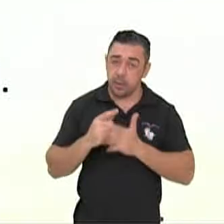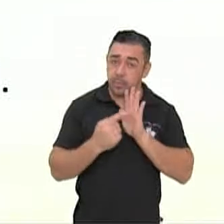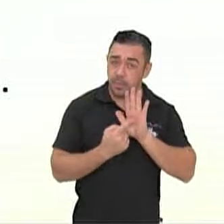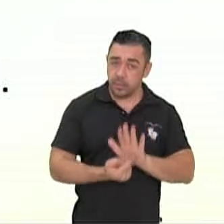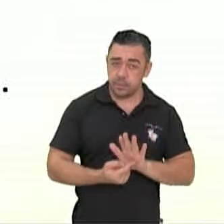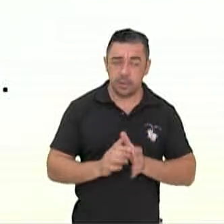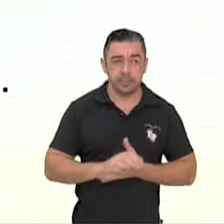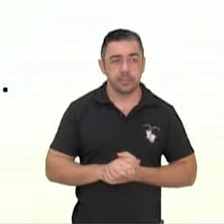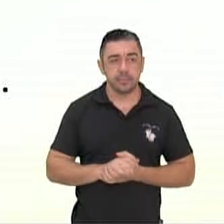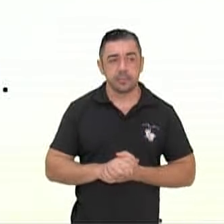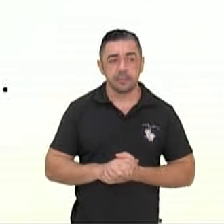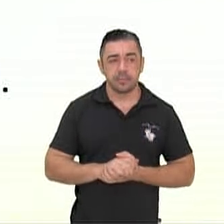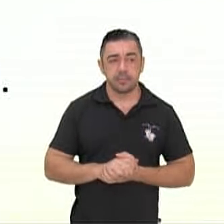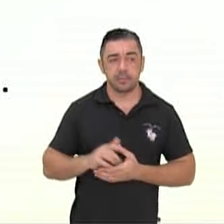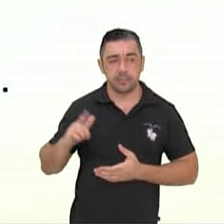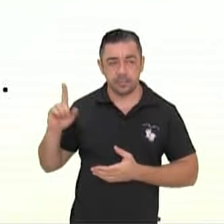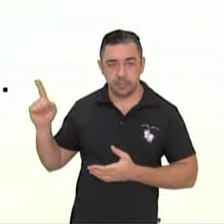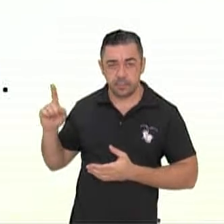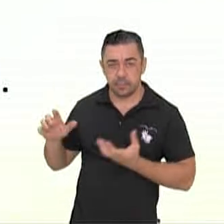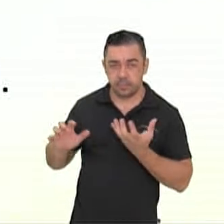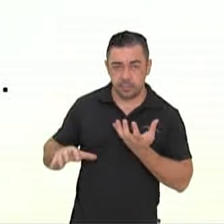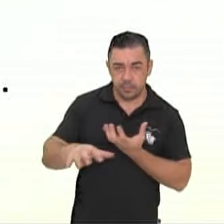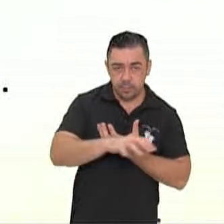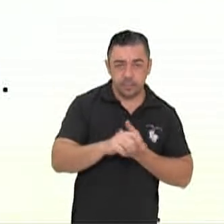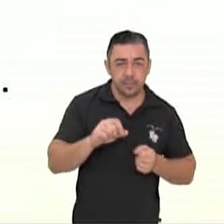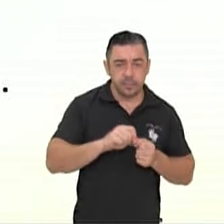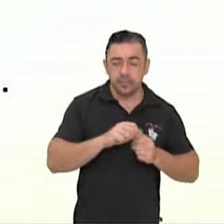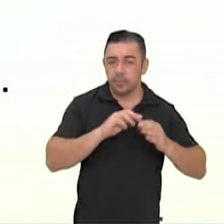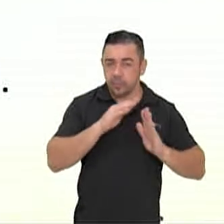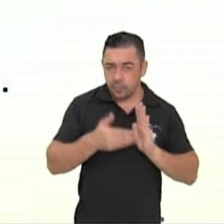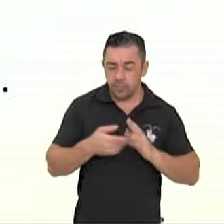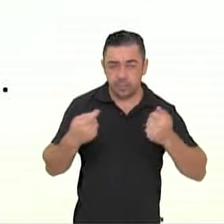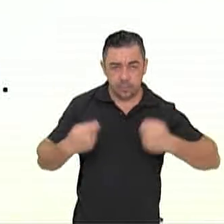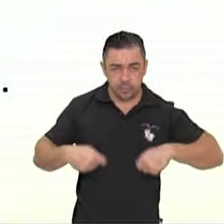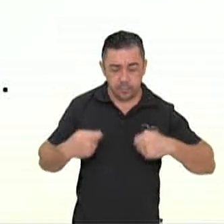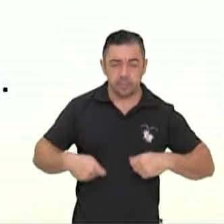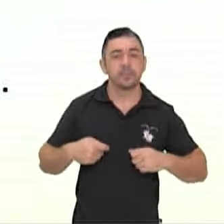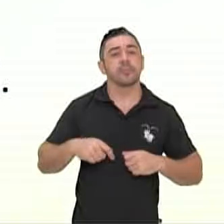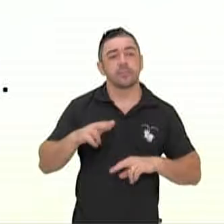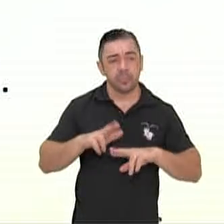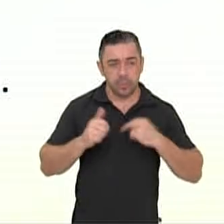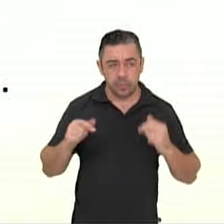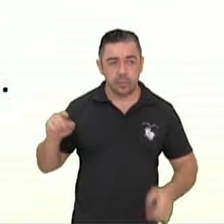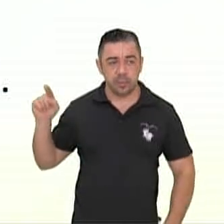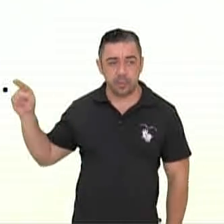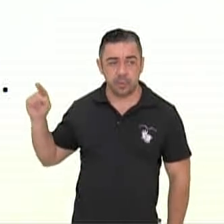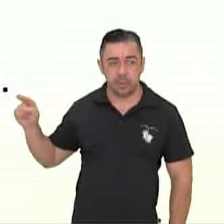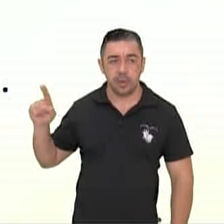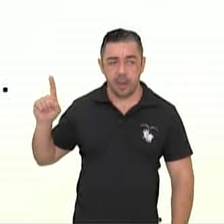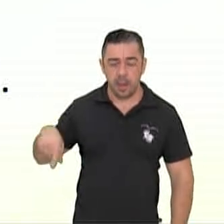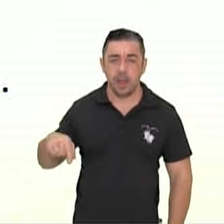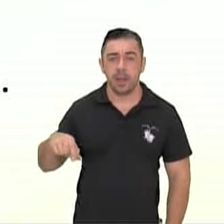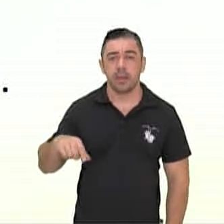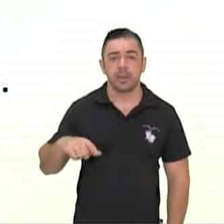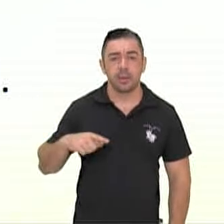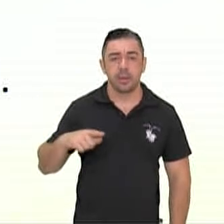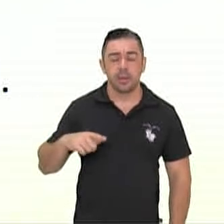galerinha? O senhorio produzia quase tudo que os seus habitantes necessitavam, por isso que a gente fala que ela é subsistente